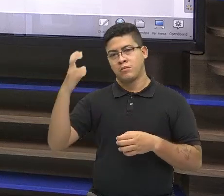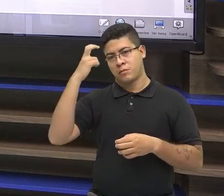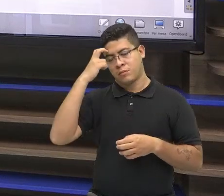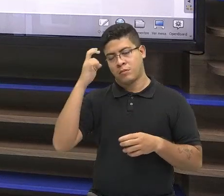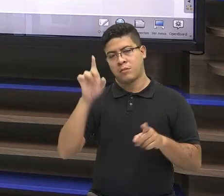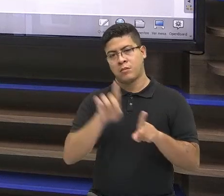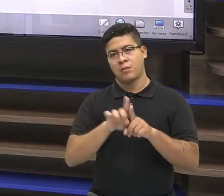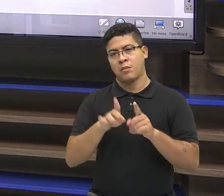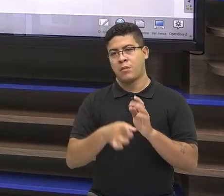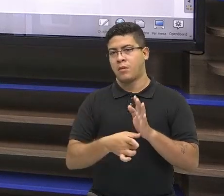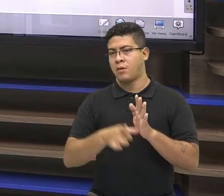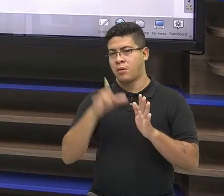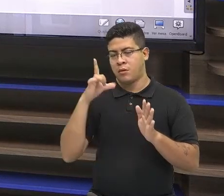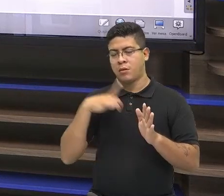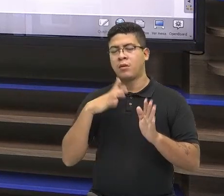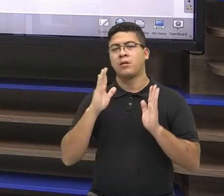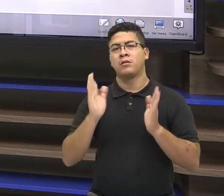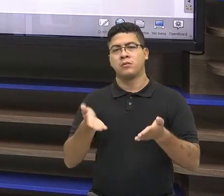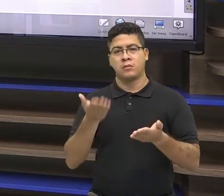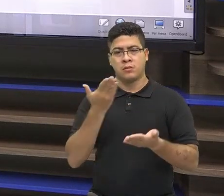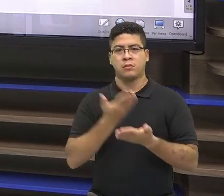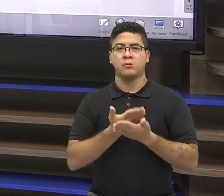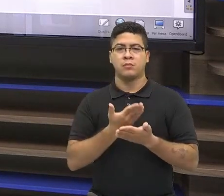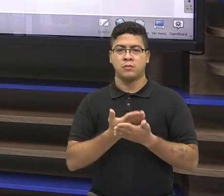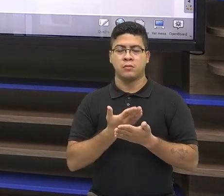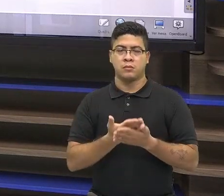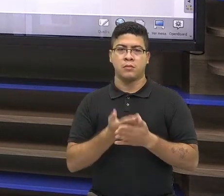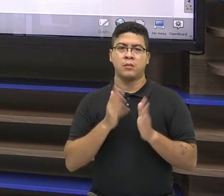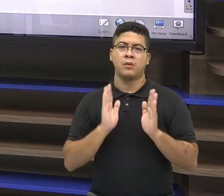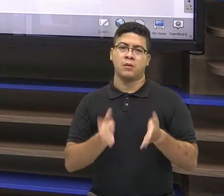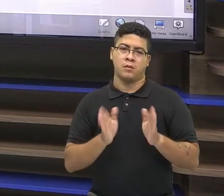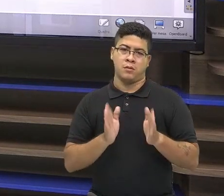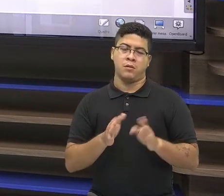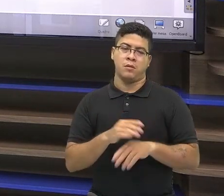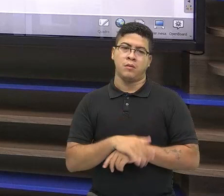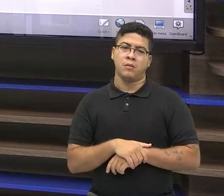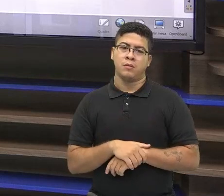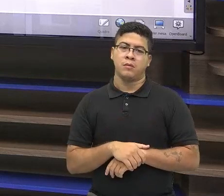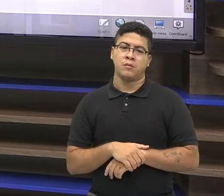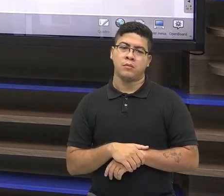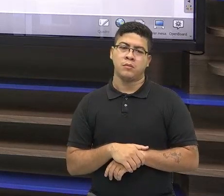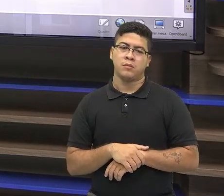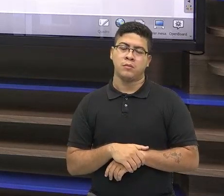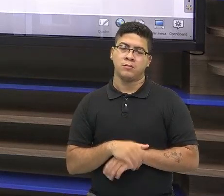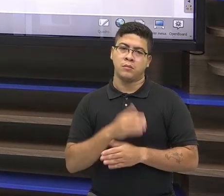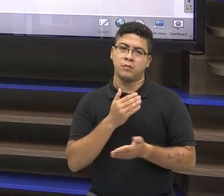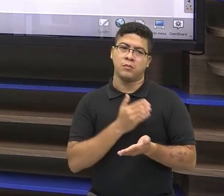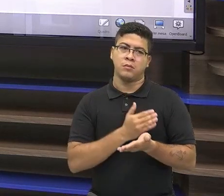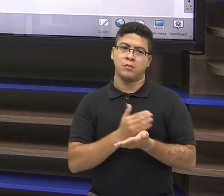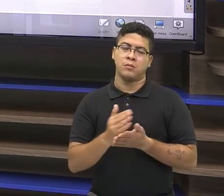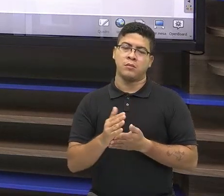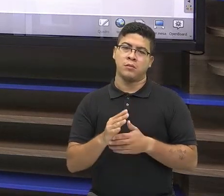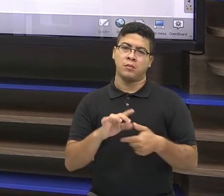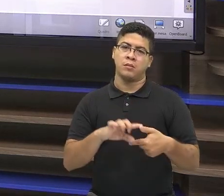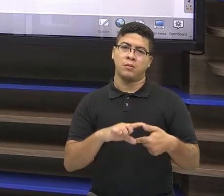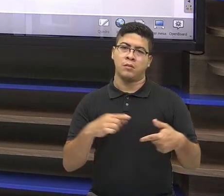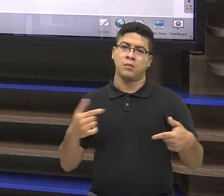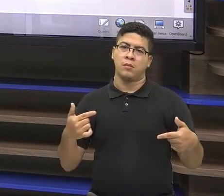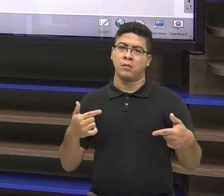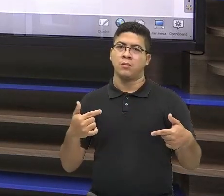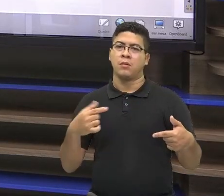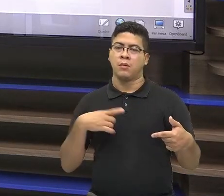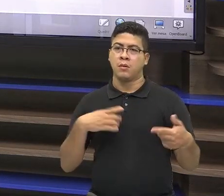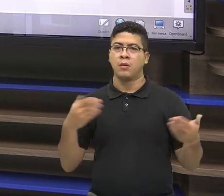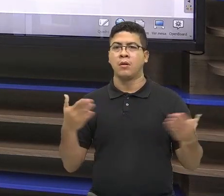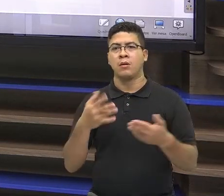aula anterior, porque tudo isso faz parte, a vanguarda ela já é o início do modernismo, e hoje a